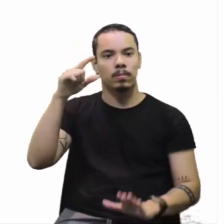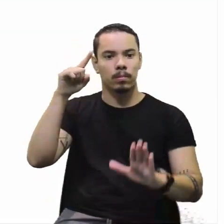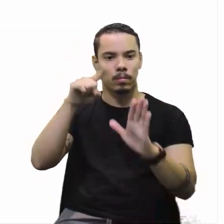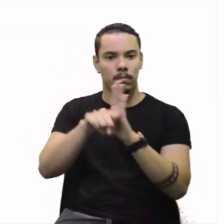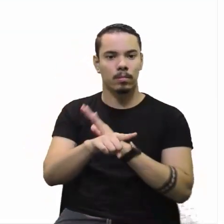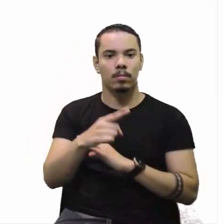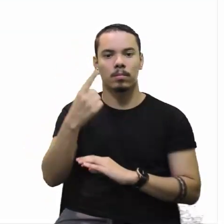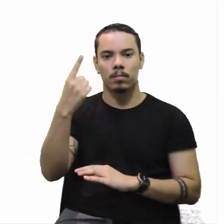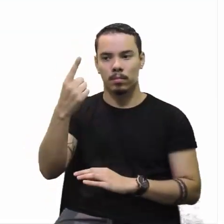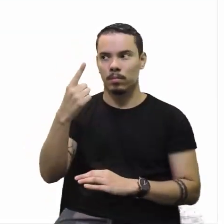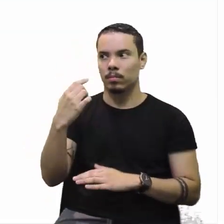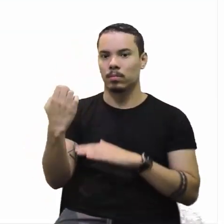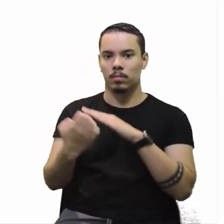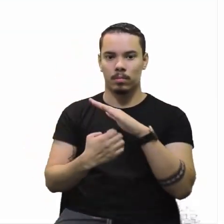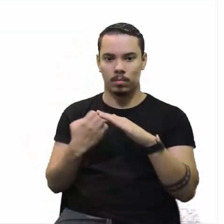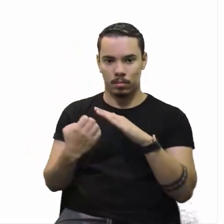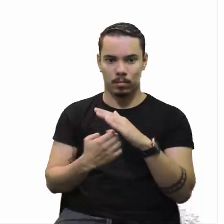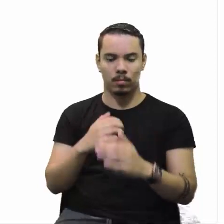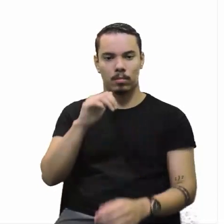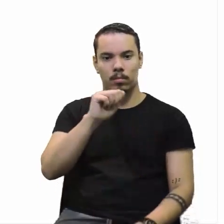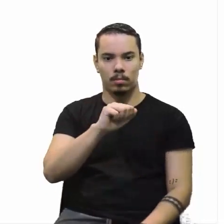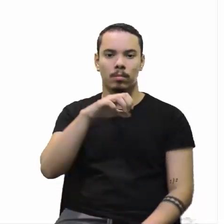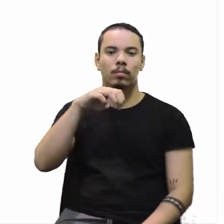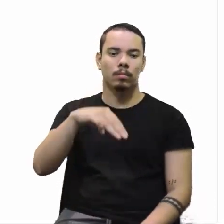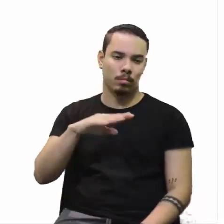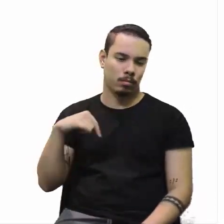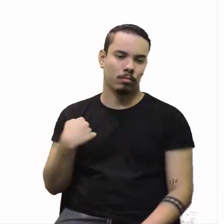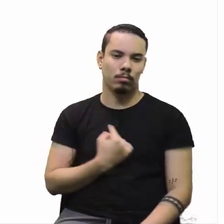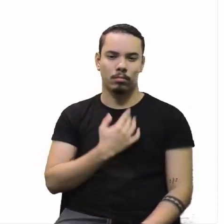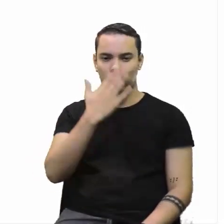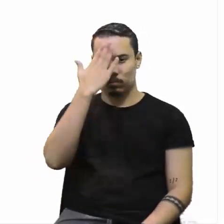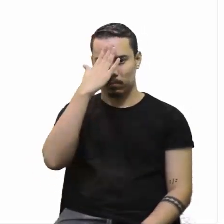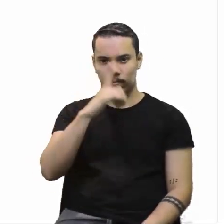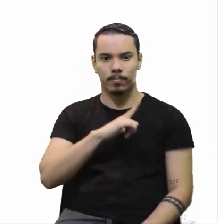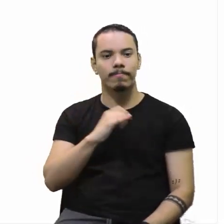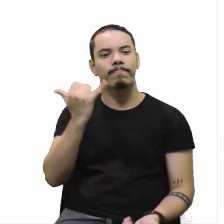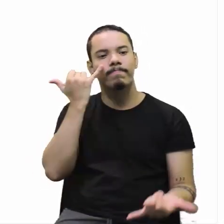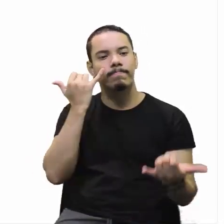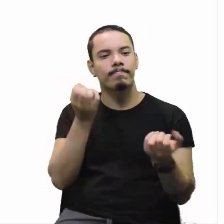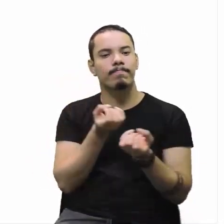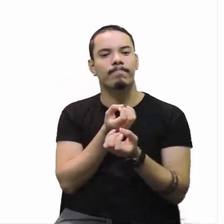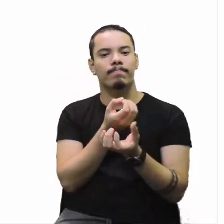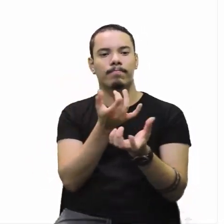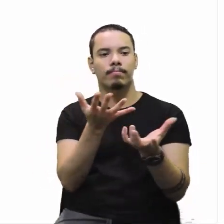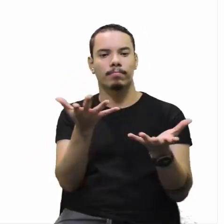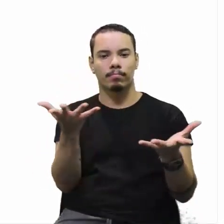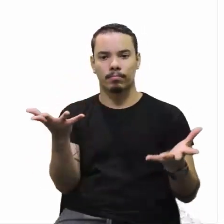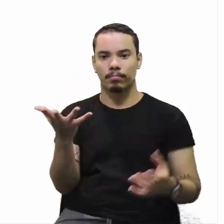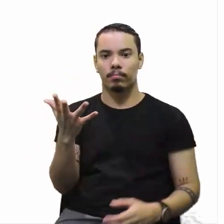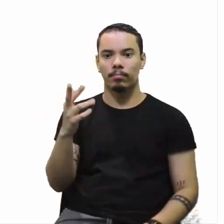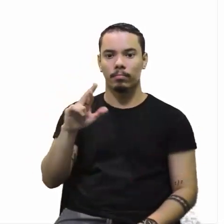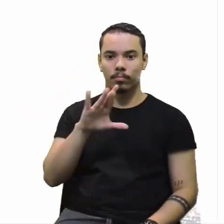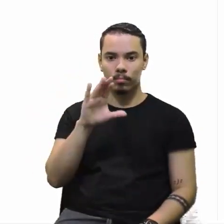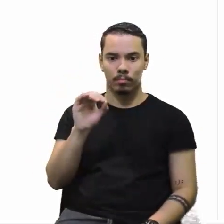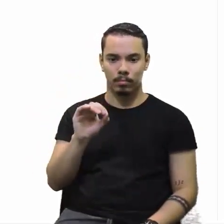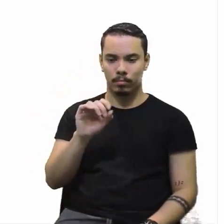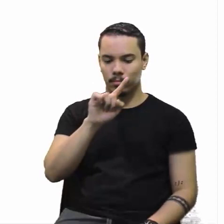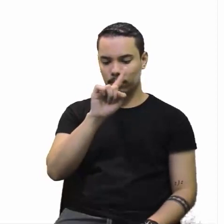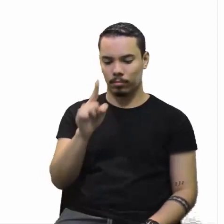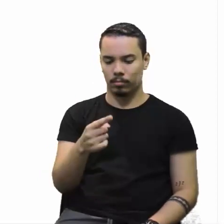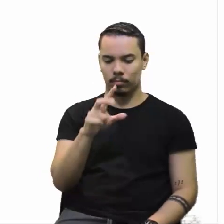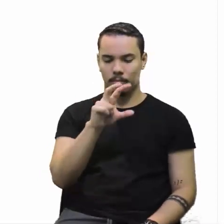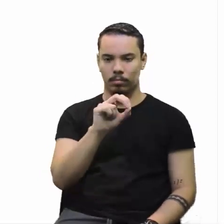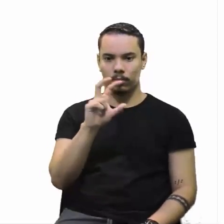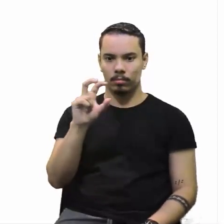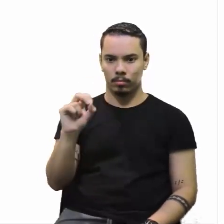Uma emissora AM, nós vimos aí, né, transmite suas mensagens radiofônicas com uma frequência de